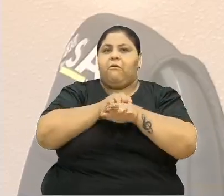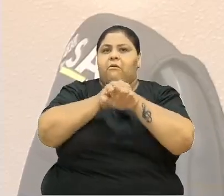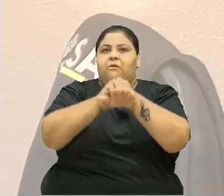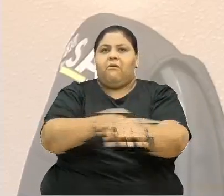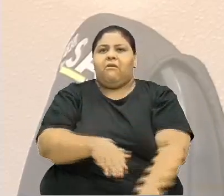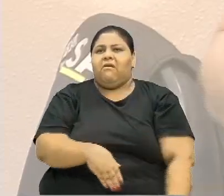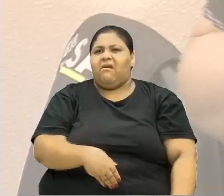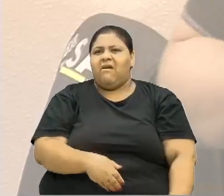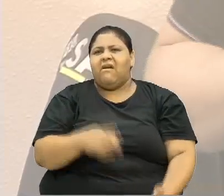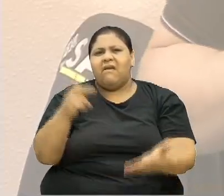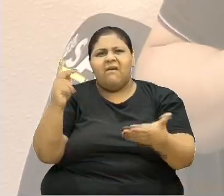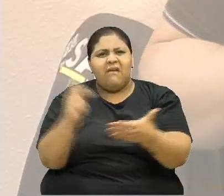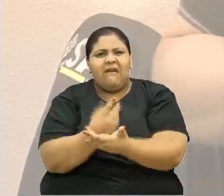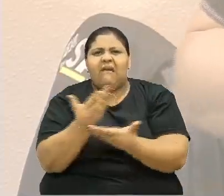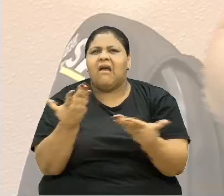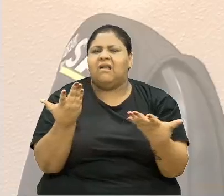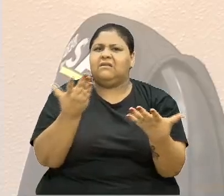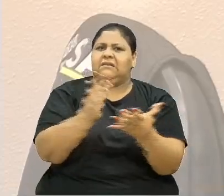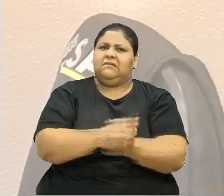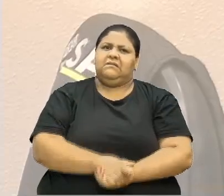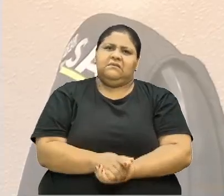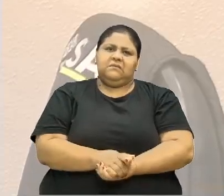ignorância tremenda.